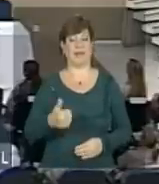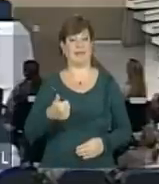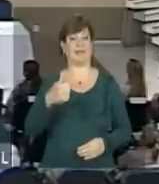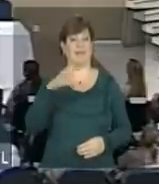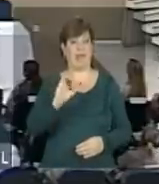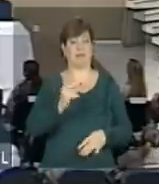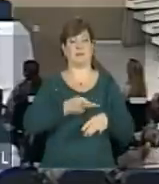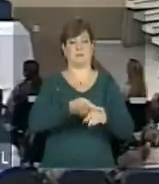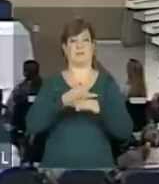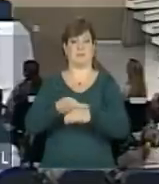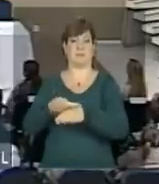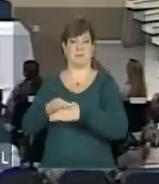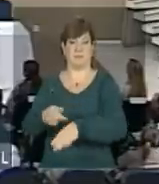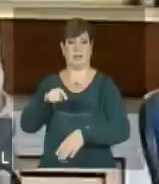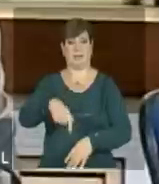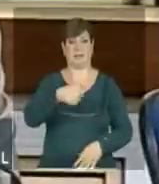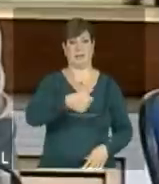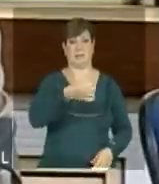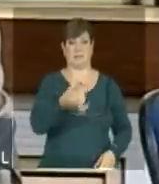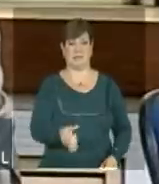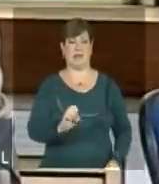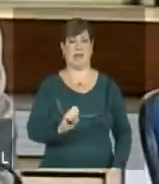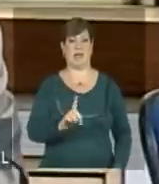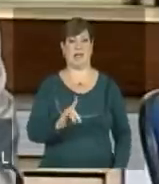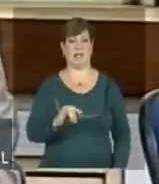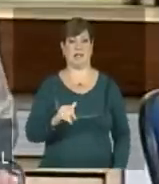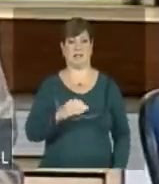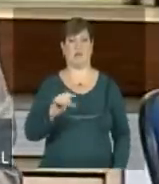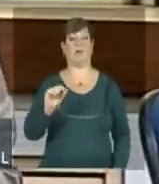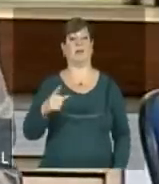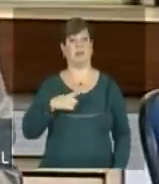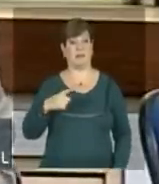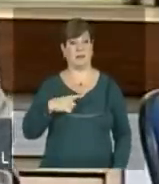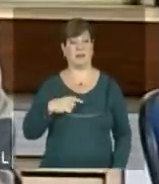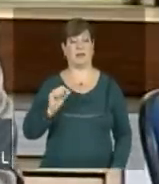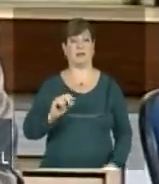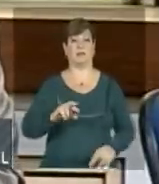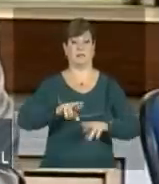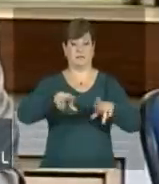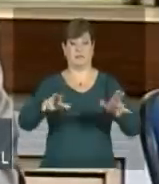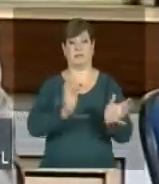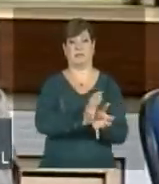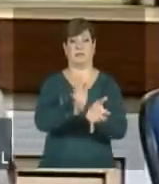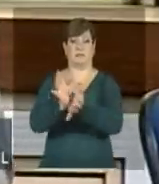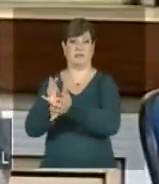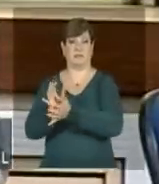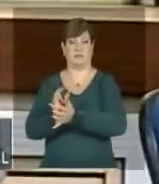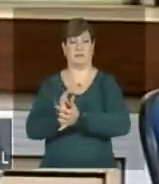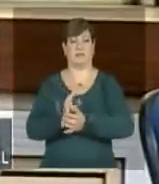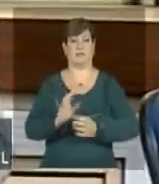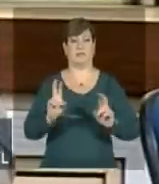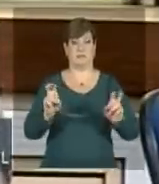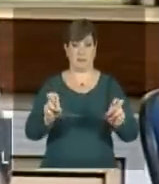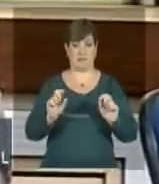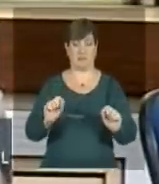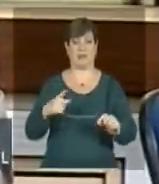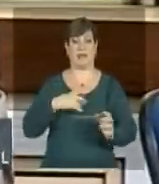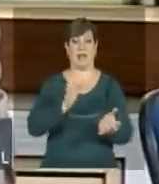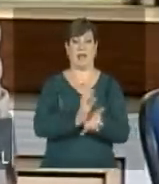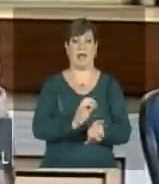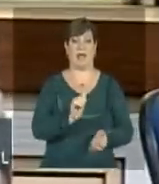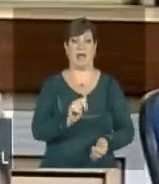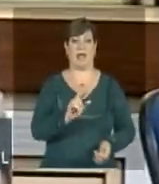iniciativas premiadas na 16ª edição, estão distribuídas em 5 áreas temáticas. Tem a área de